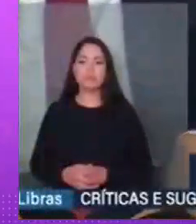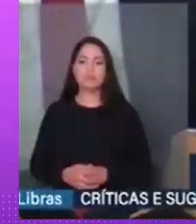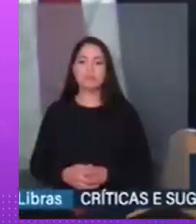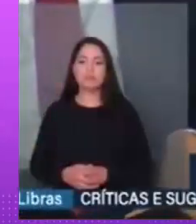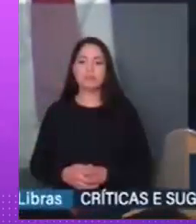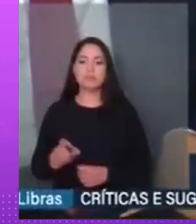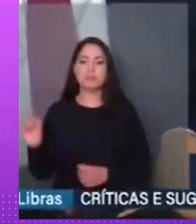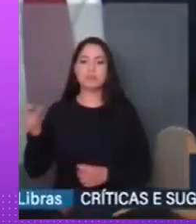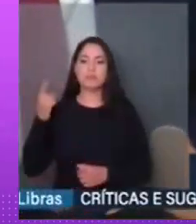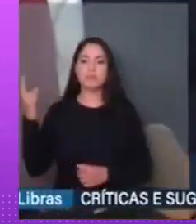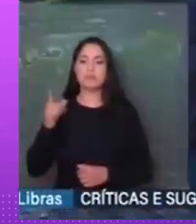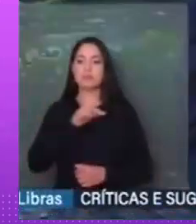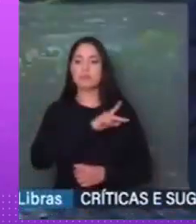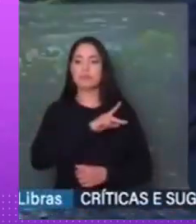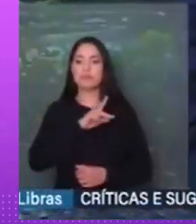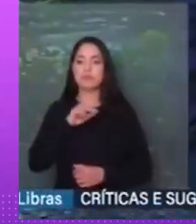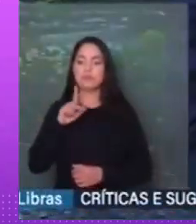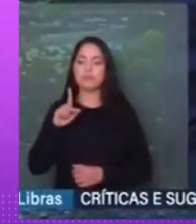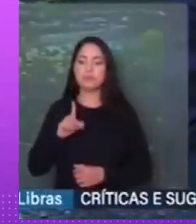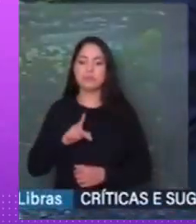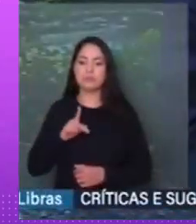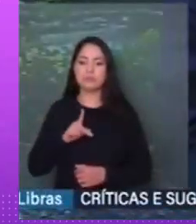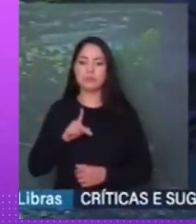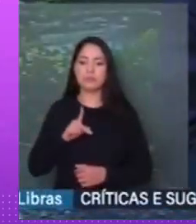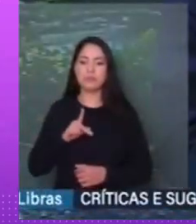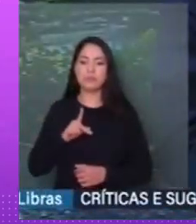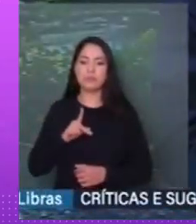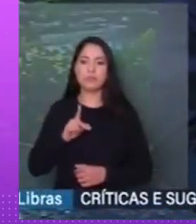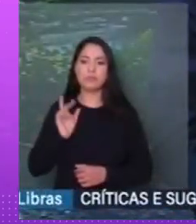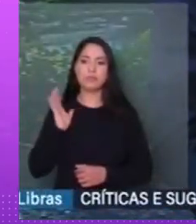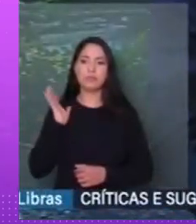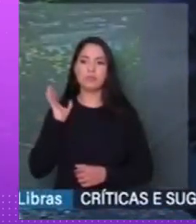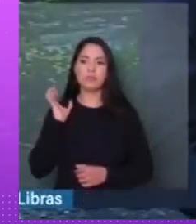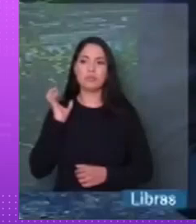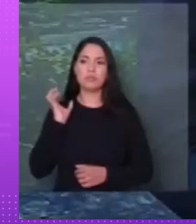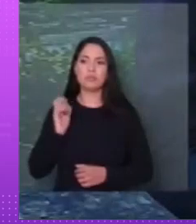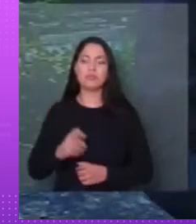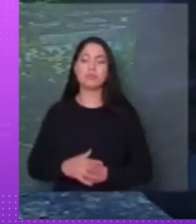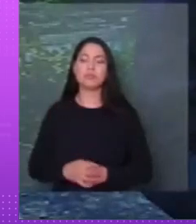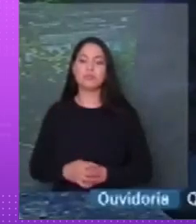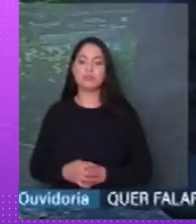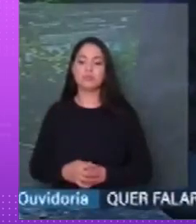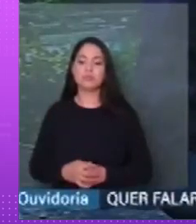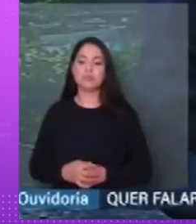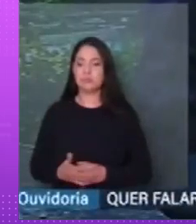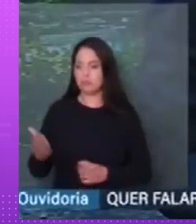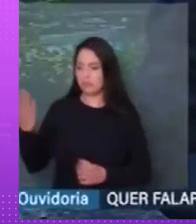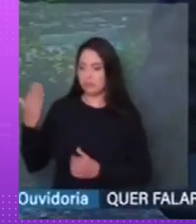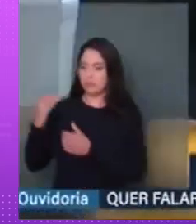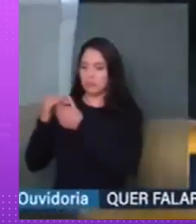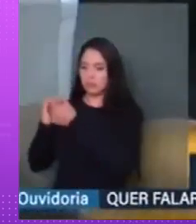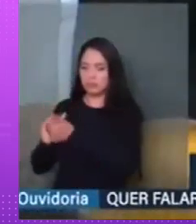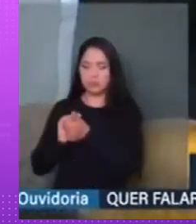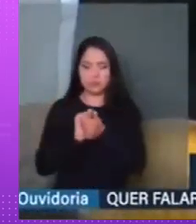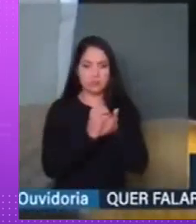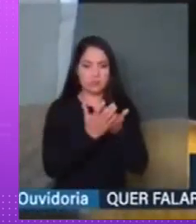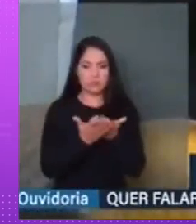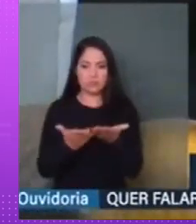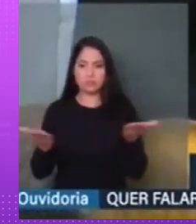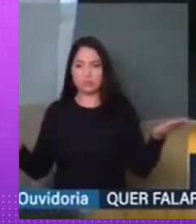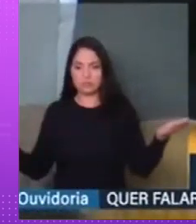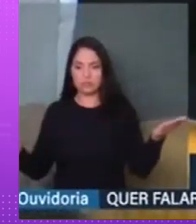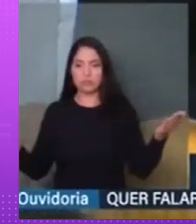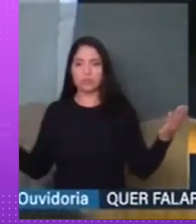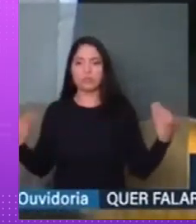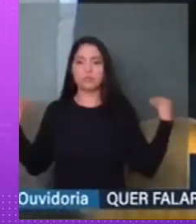É isso, então tá aí os dois pontos, quem está defendendo a realização desses atos, está até inclusive repercutindo em